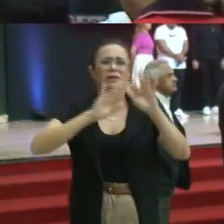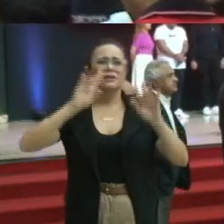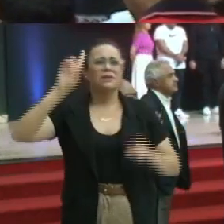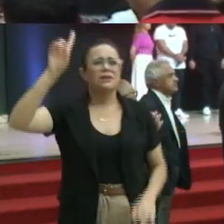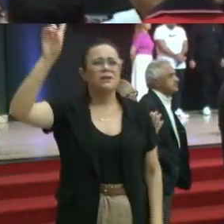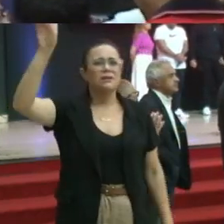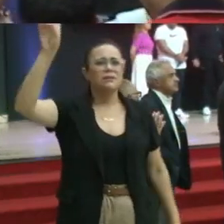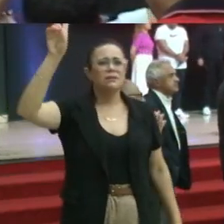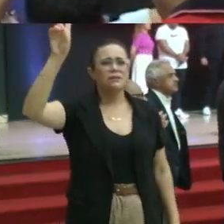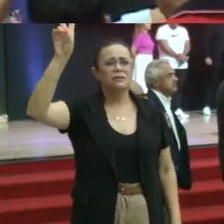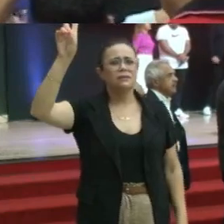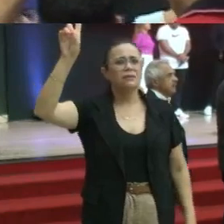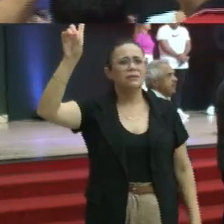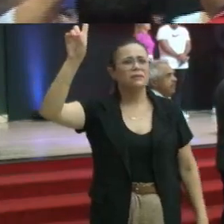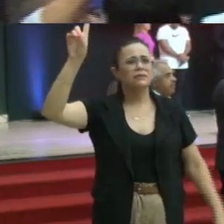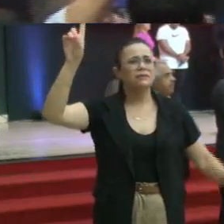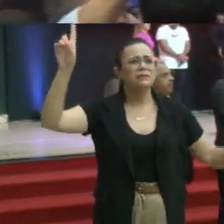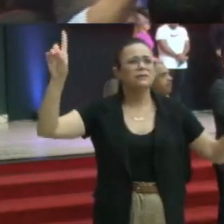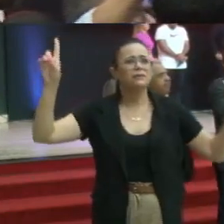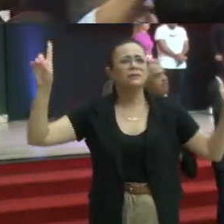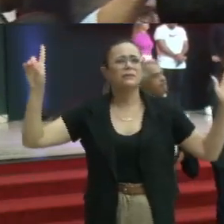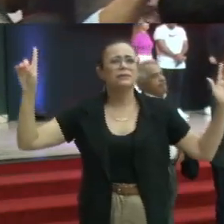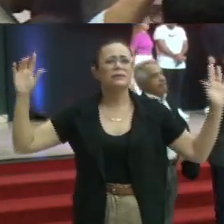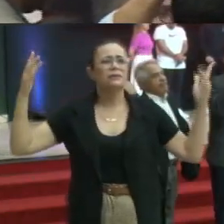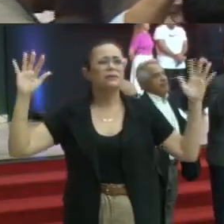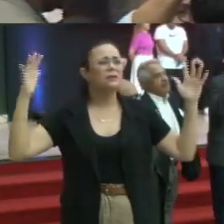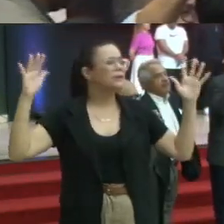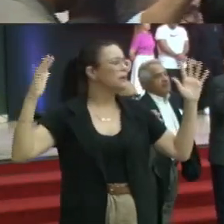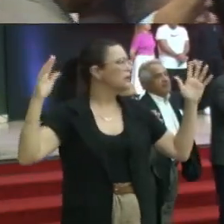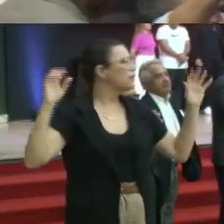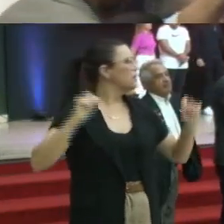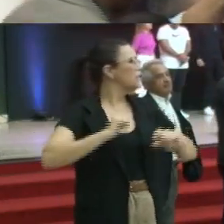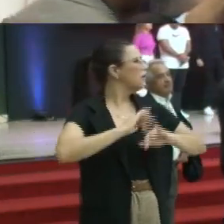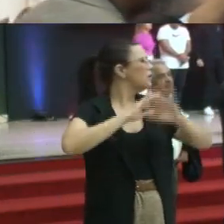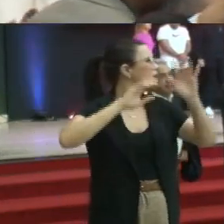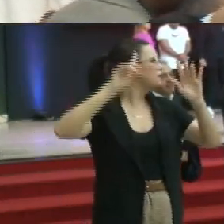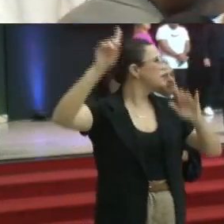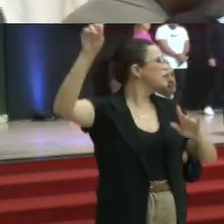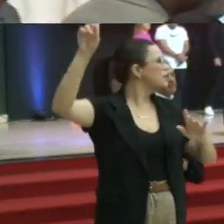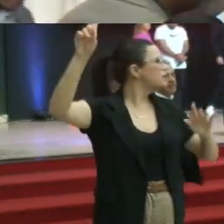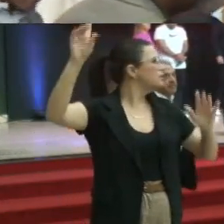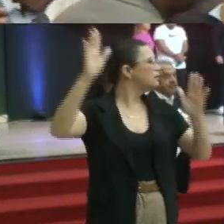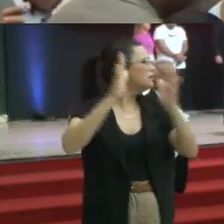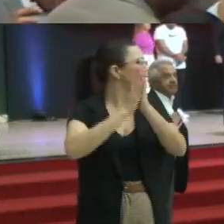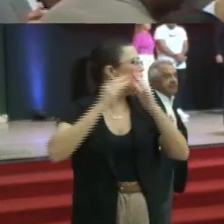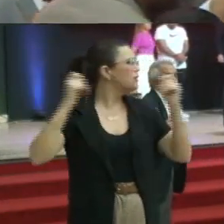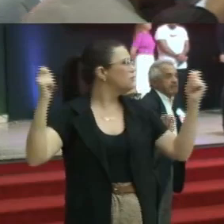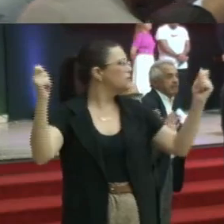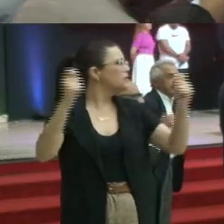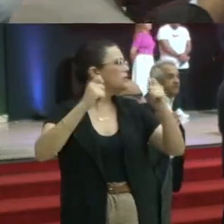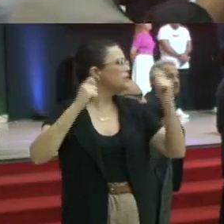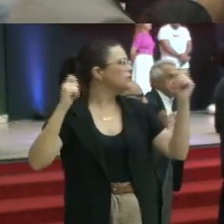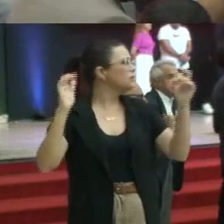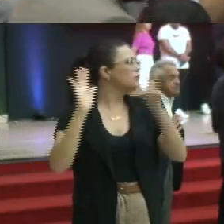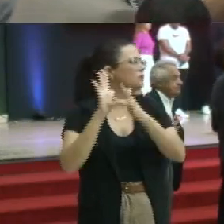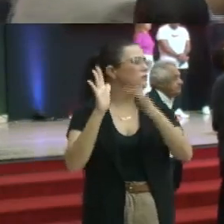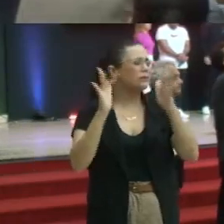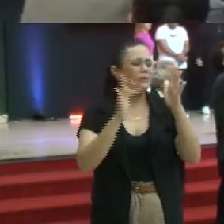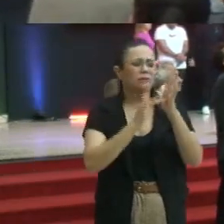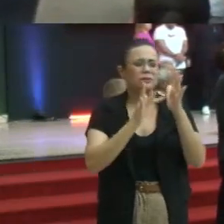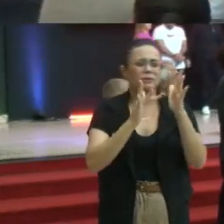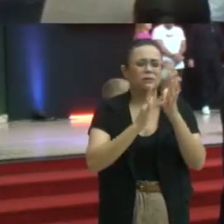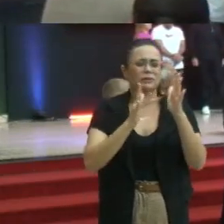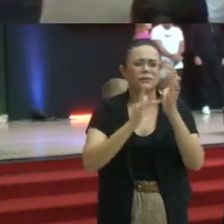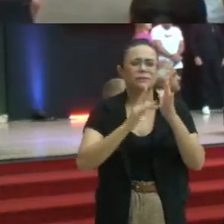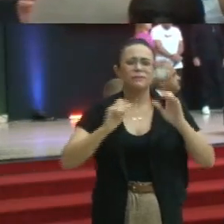Vamos, igreja, adore a Ele, adore a Ele. Mais um para Jesus. Mais um para Jesus. Mais um